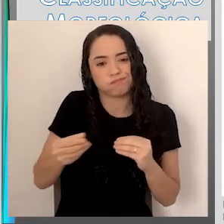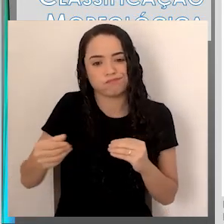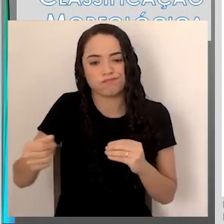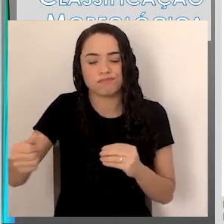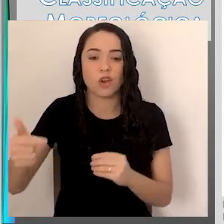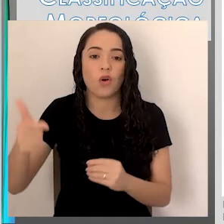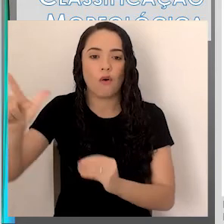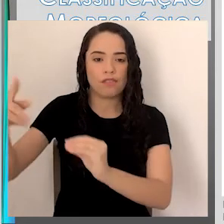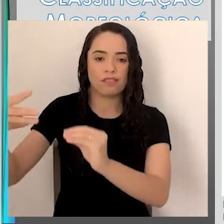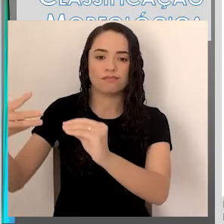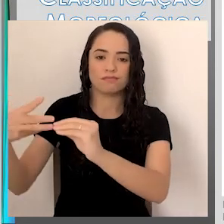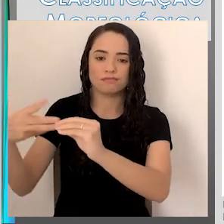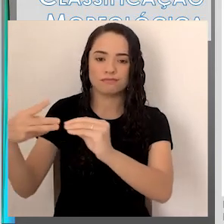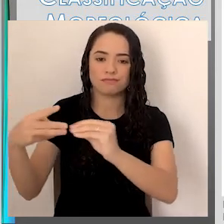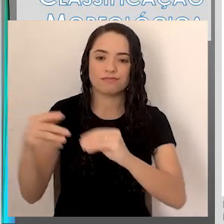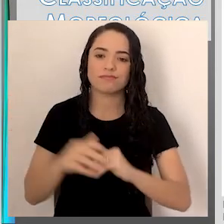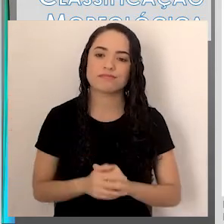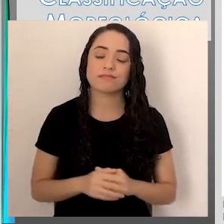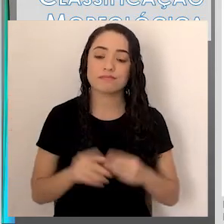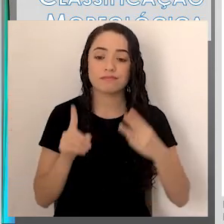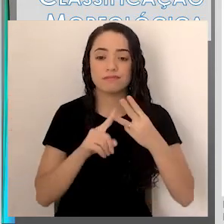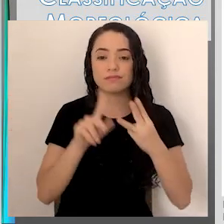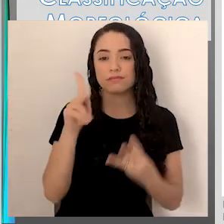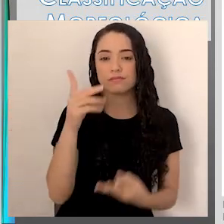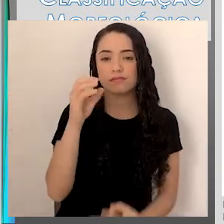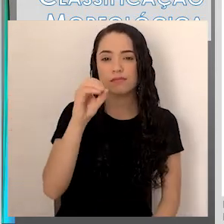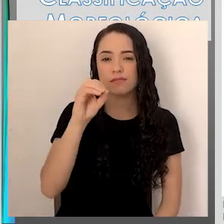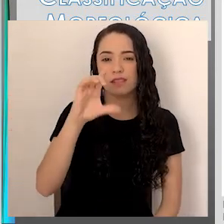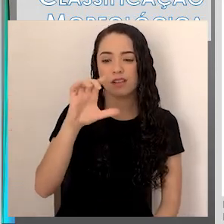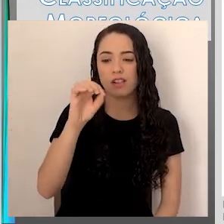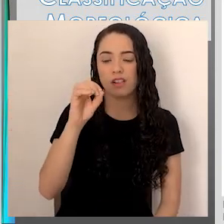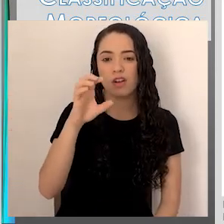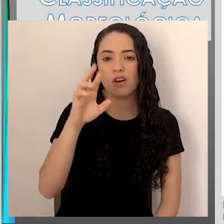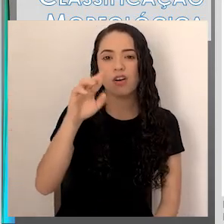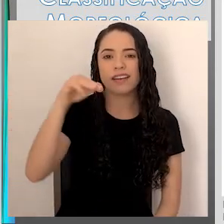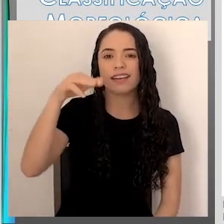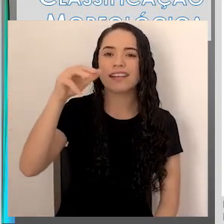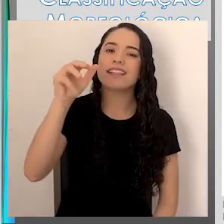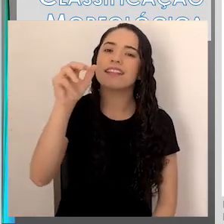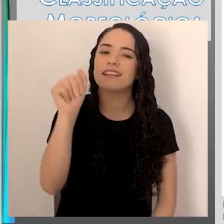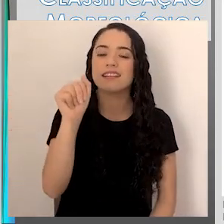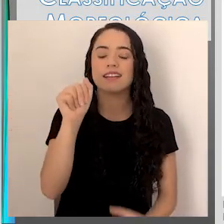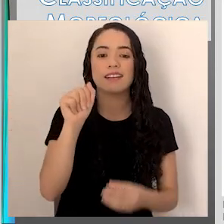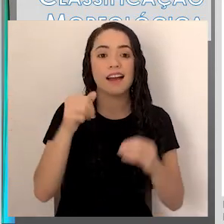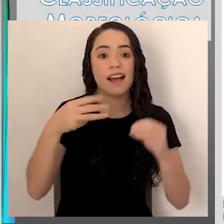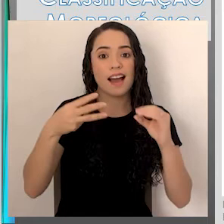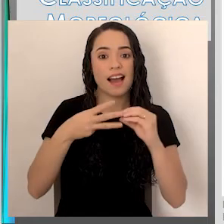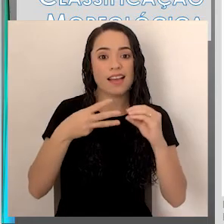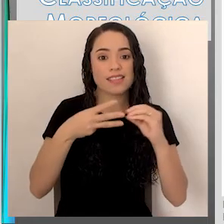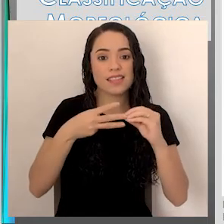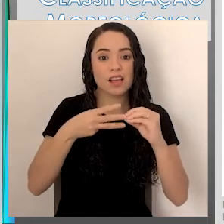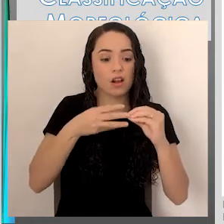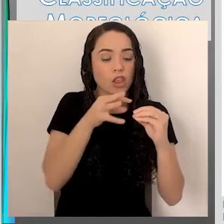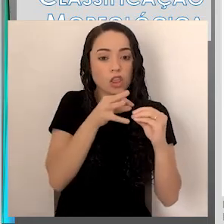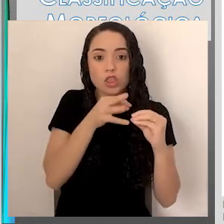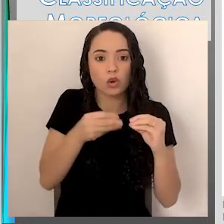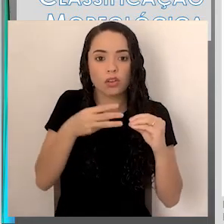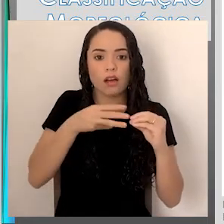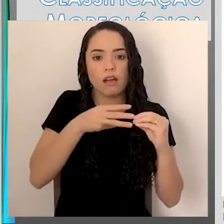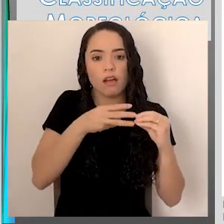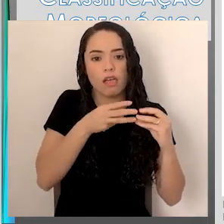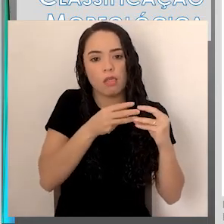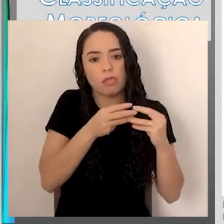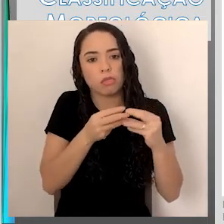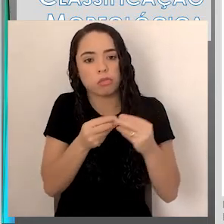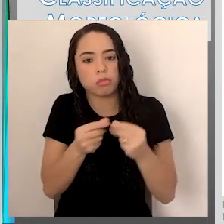receptora. As células holócrinas são aquelas que, para a liberação do seu conteúdo, há a liberação de toda a célula